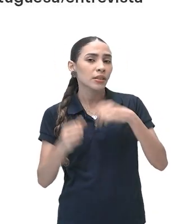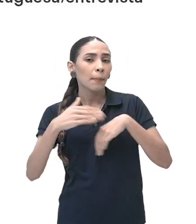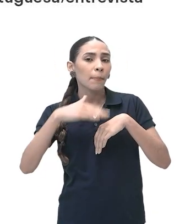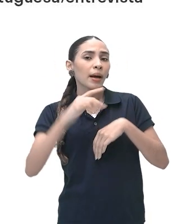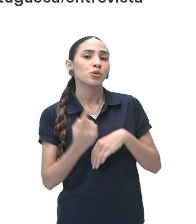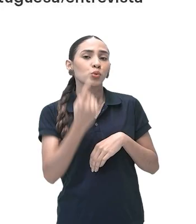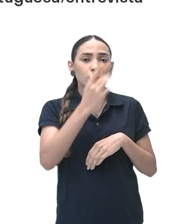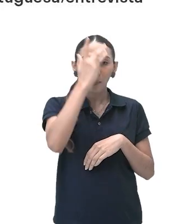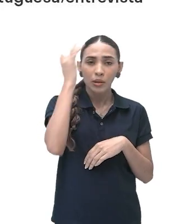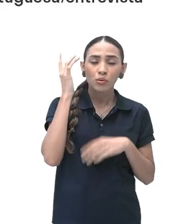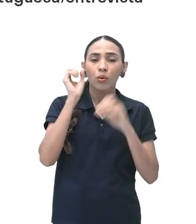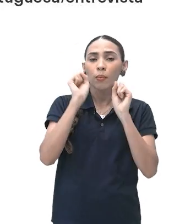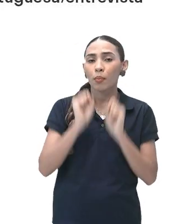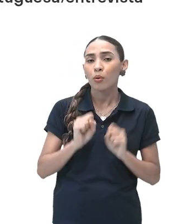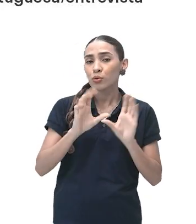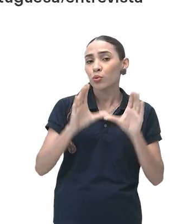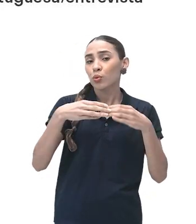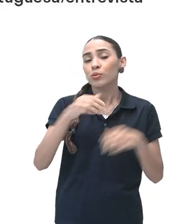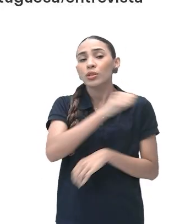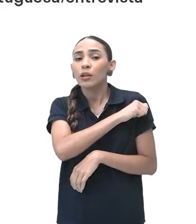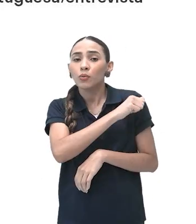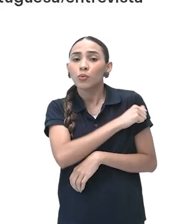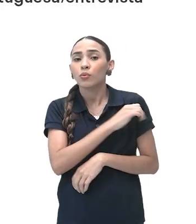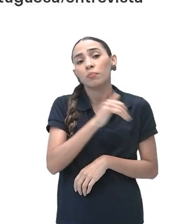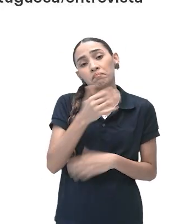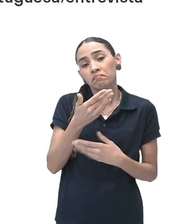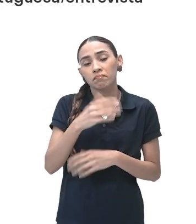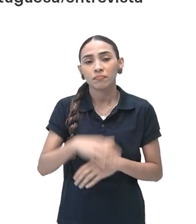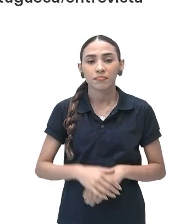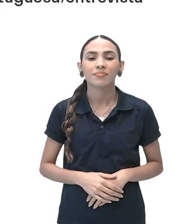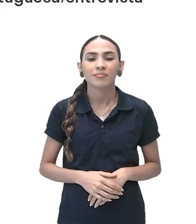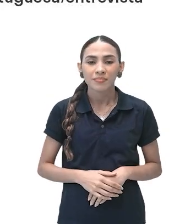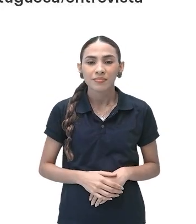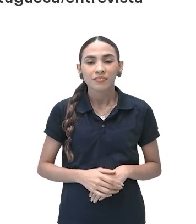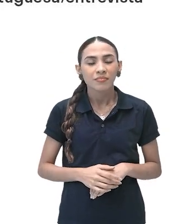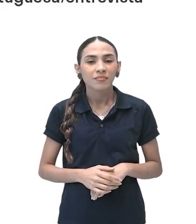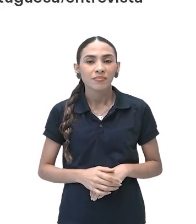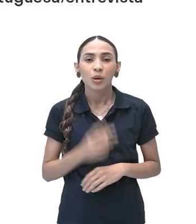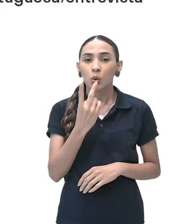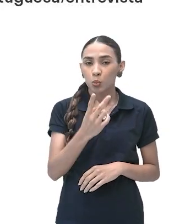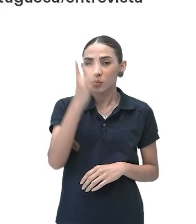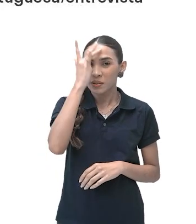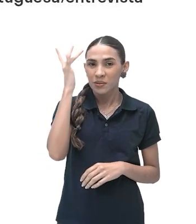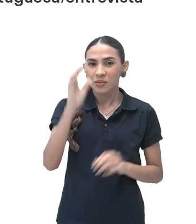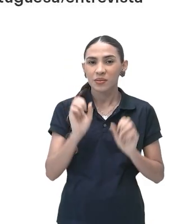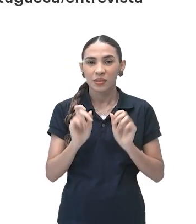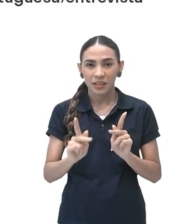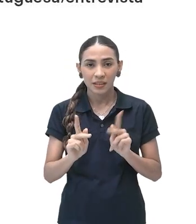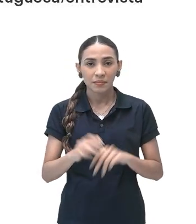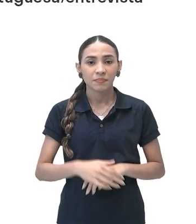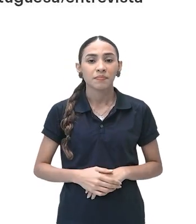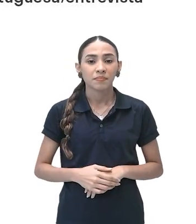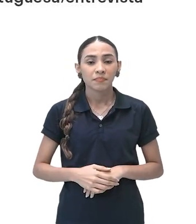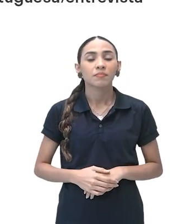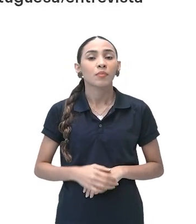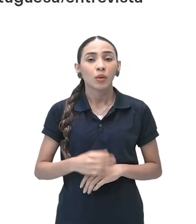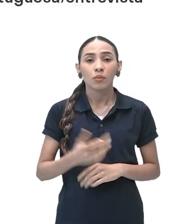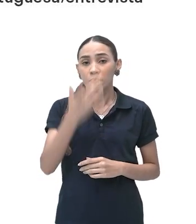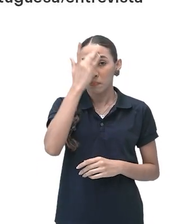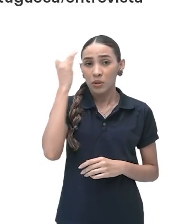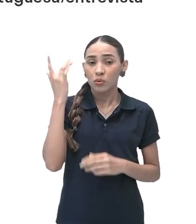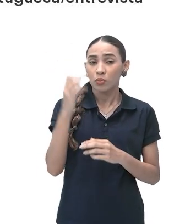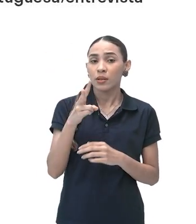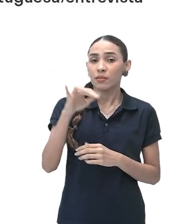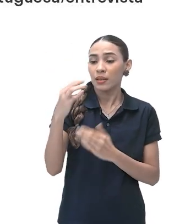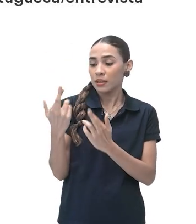grupo, pode ser um grupo de estudantes, por exemplo, correto? Então, são pelo menos duas pessoas. Pelo menos um entrevistado, pelo